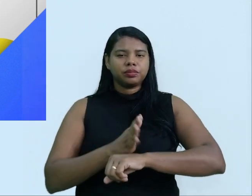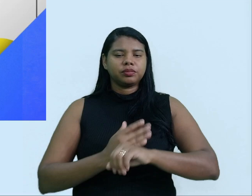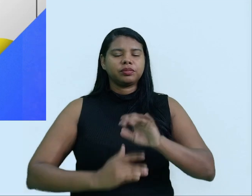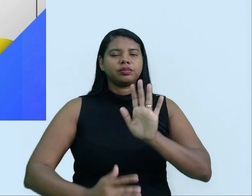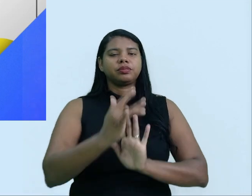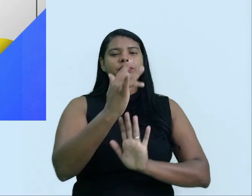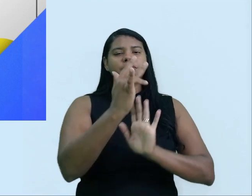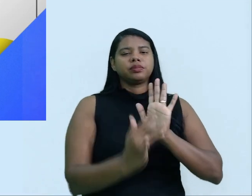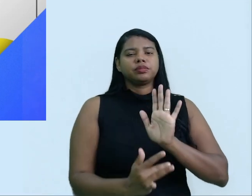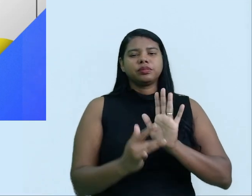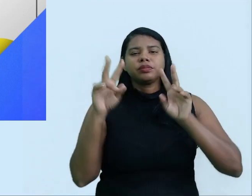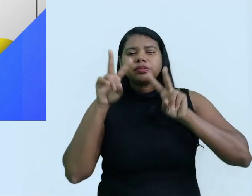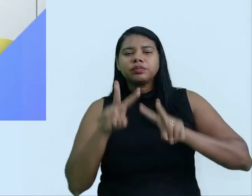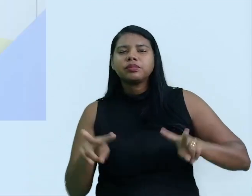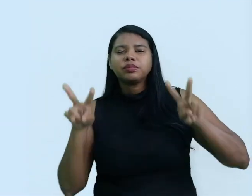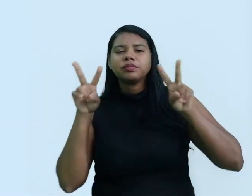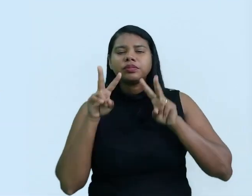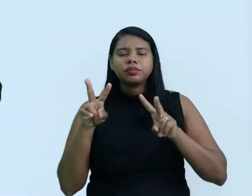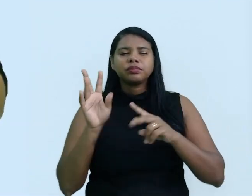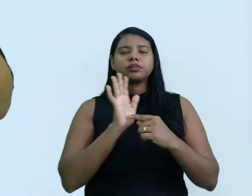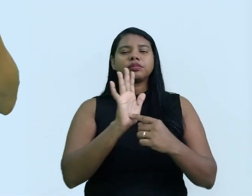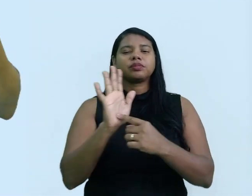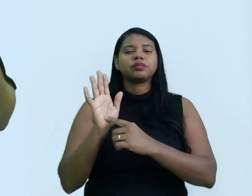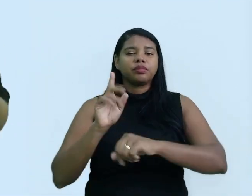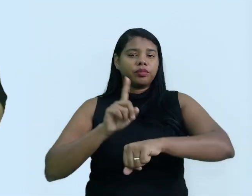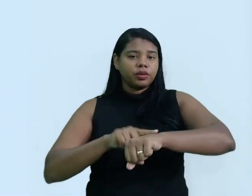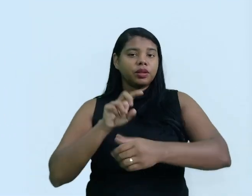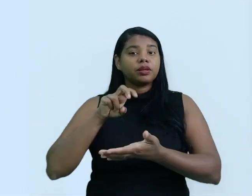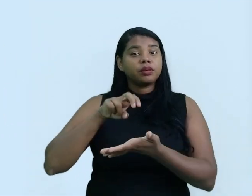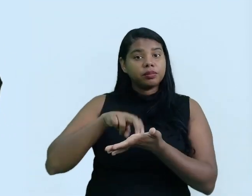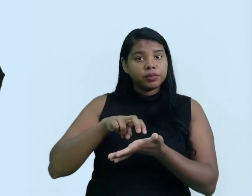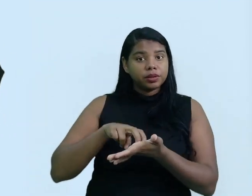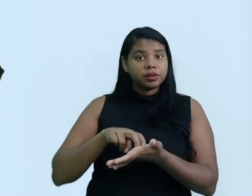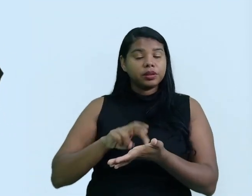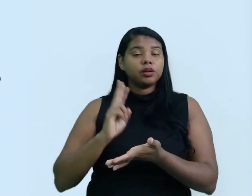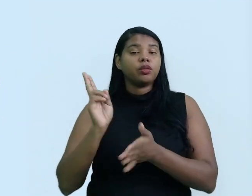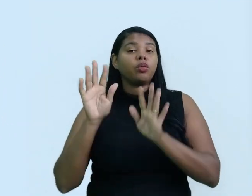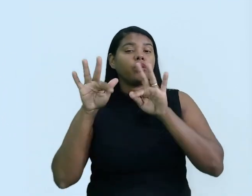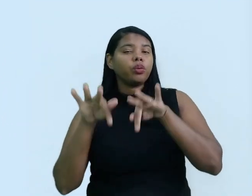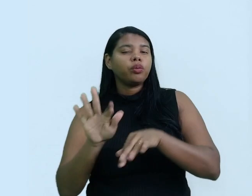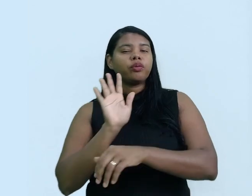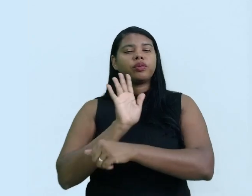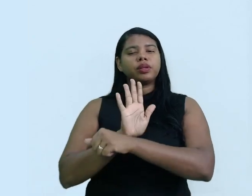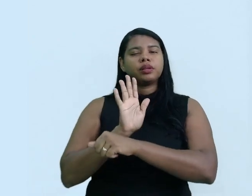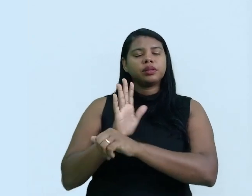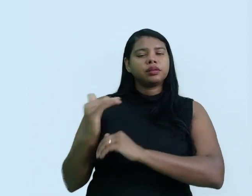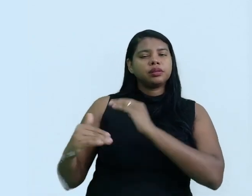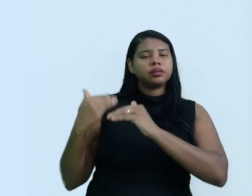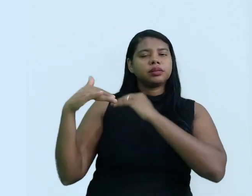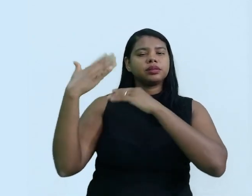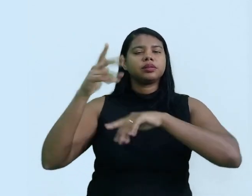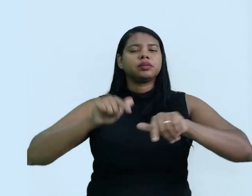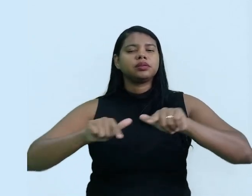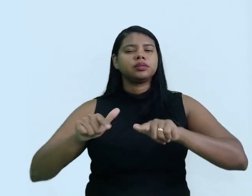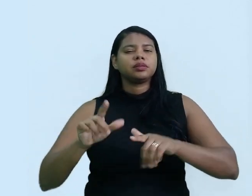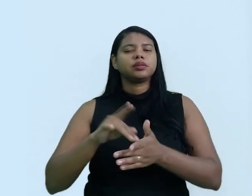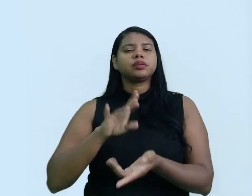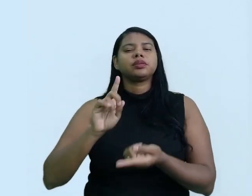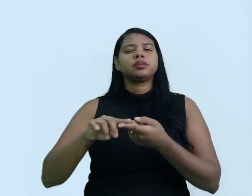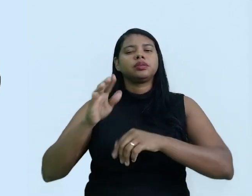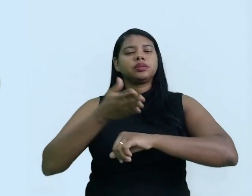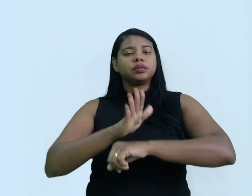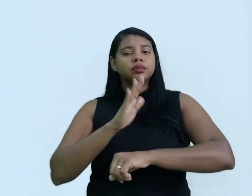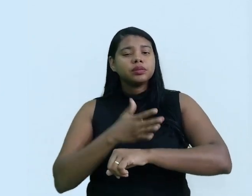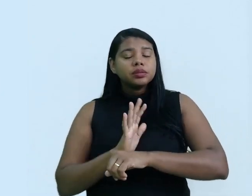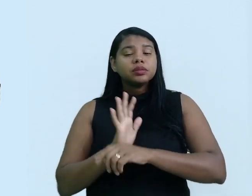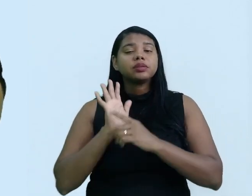ver bem direitinho que ele recomenda, tá, o horário da manhã ou do fim da tarde para desenvolver as atividades, tá? Para o trabalhador não estar